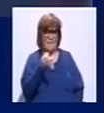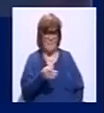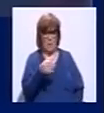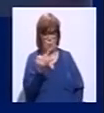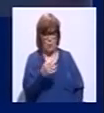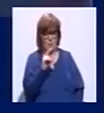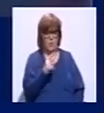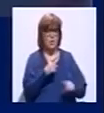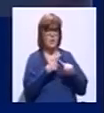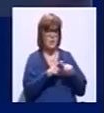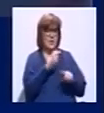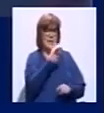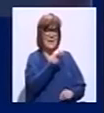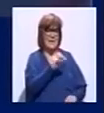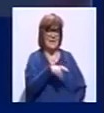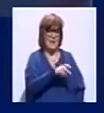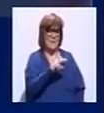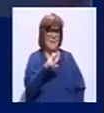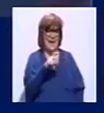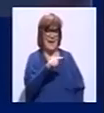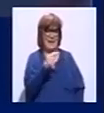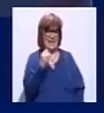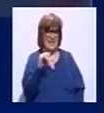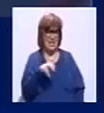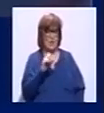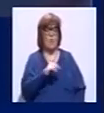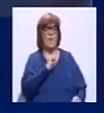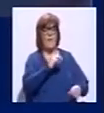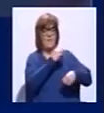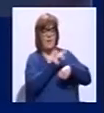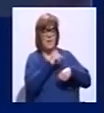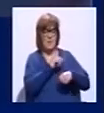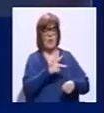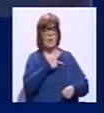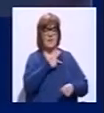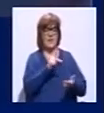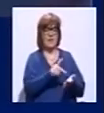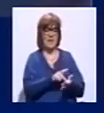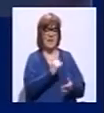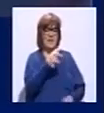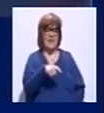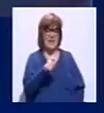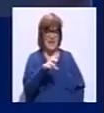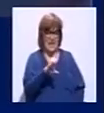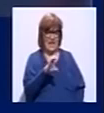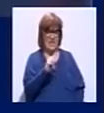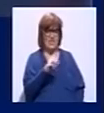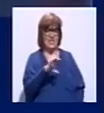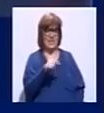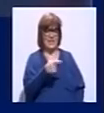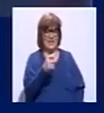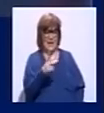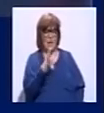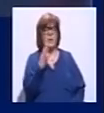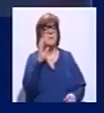hospital de são martinho em valongo além da própria faculdade de engenharia e do nosso sete é possível zap